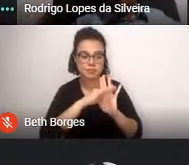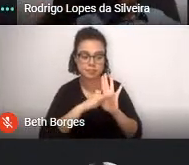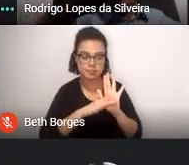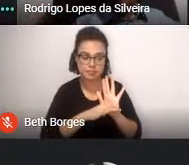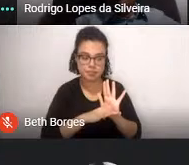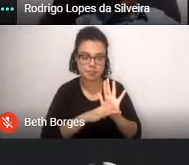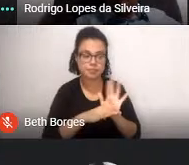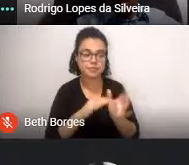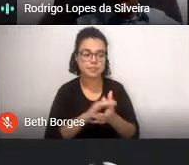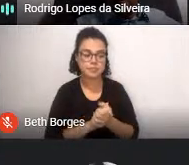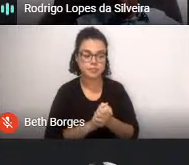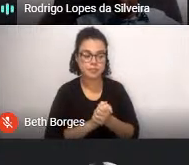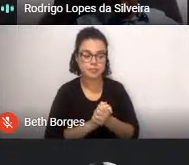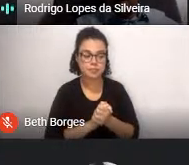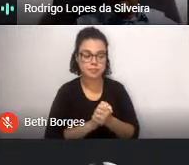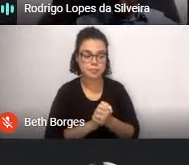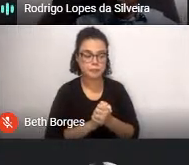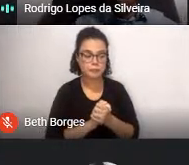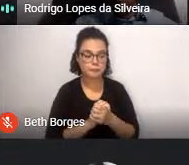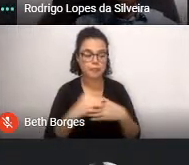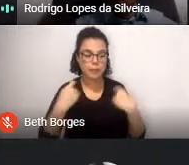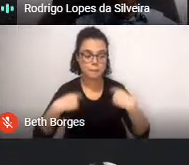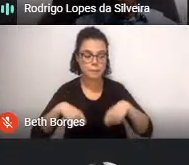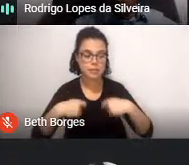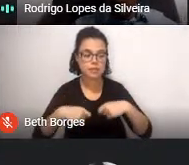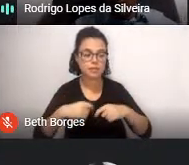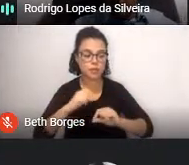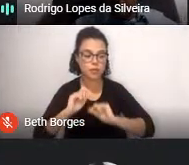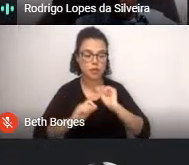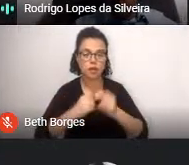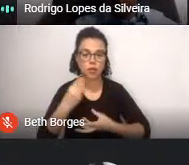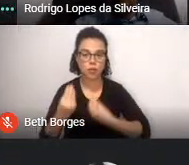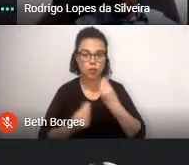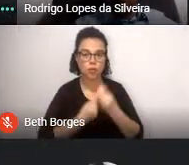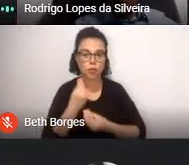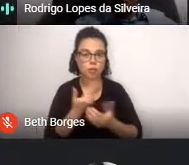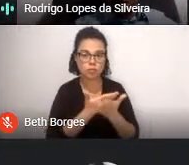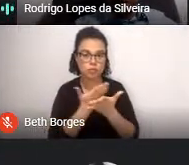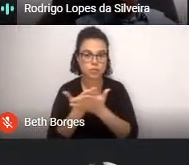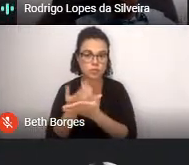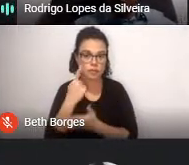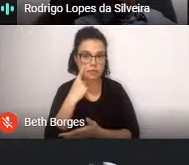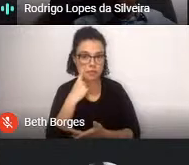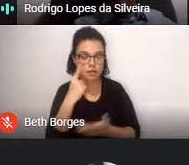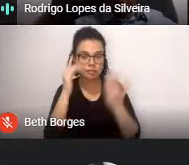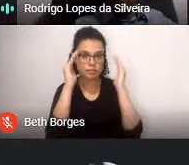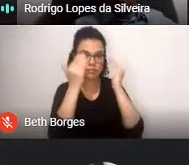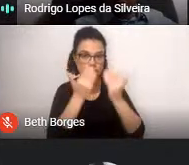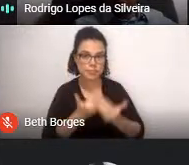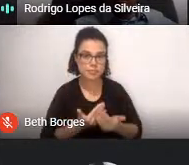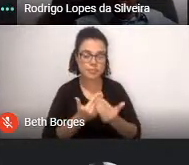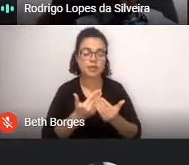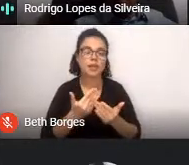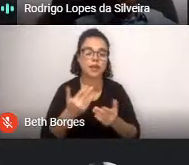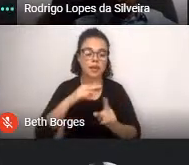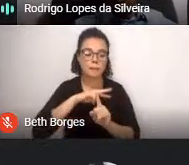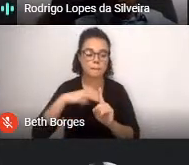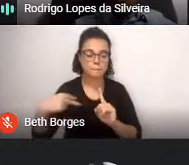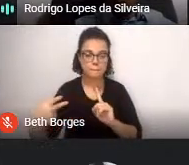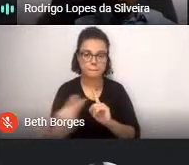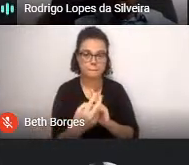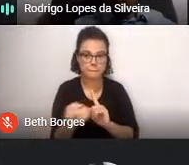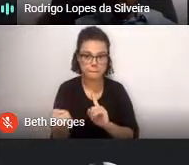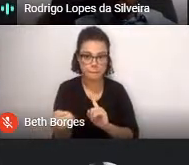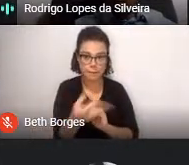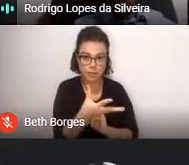precisa sentar, parar, estudar o quadro de uma maneira muito significativa, tá?